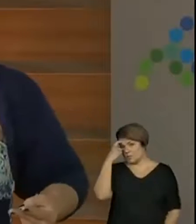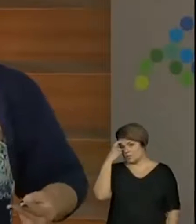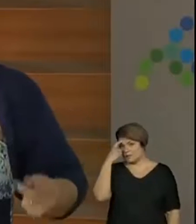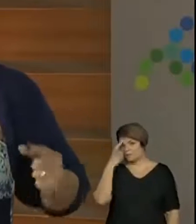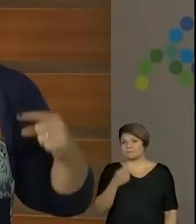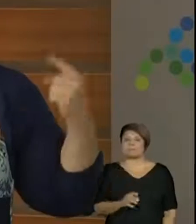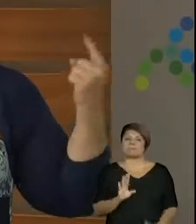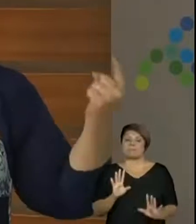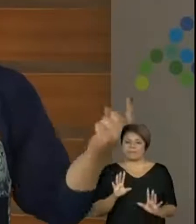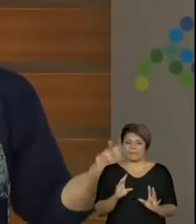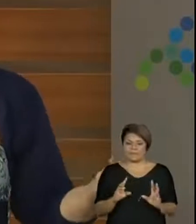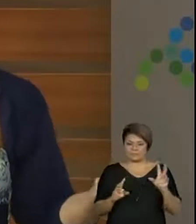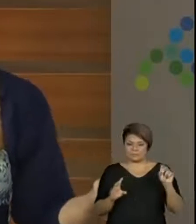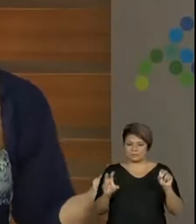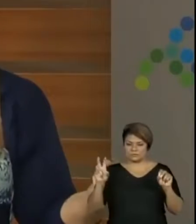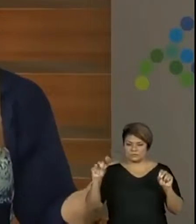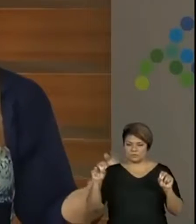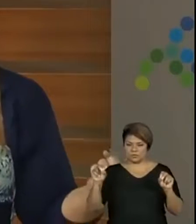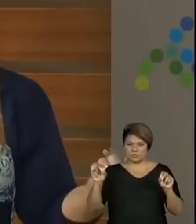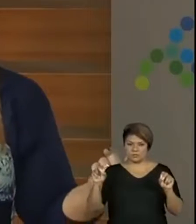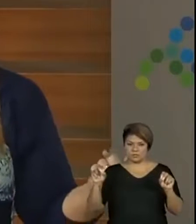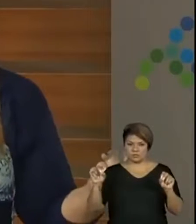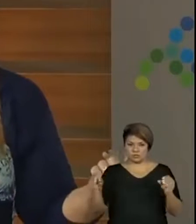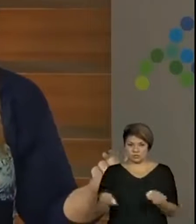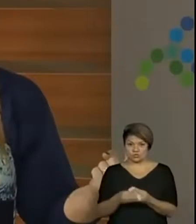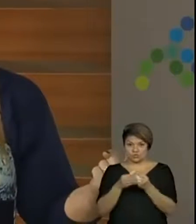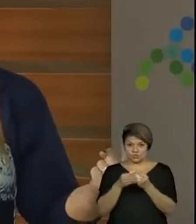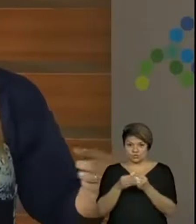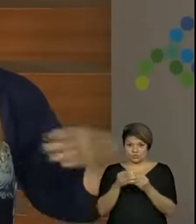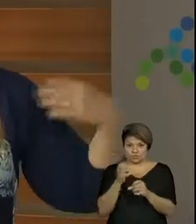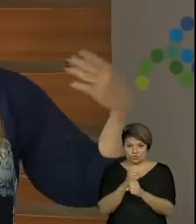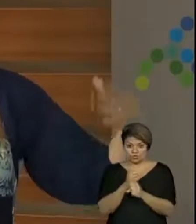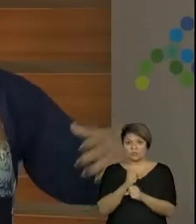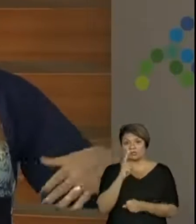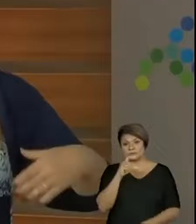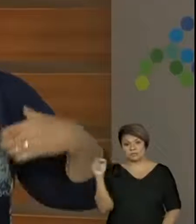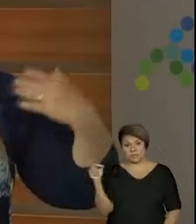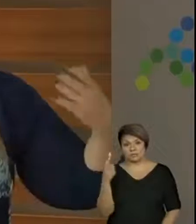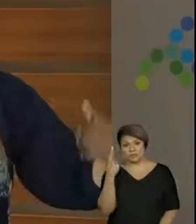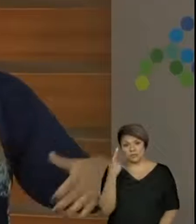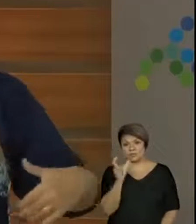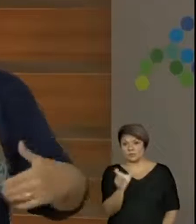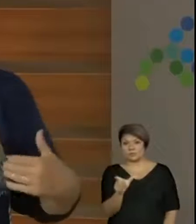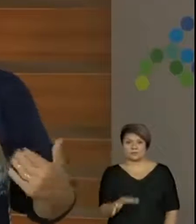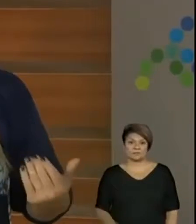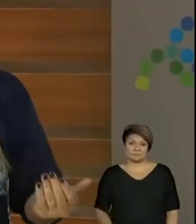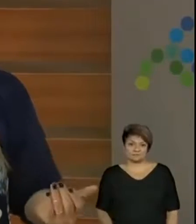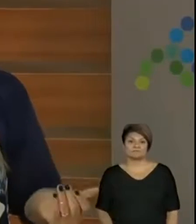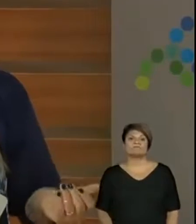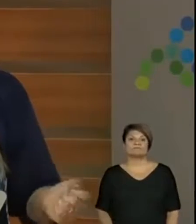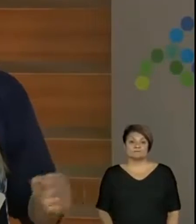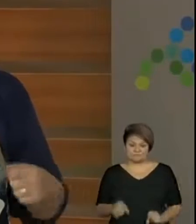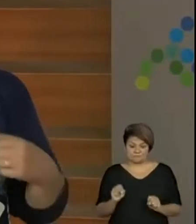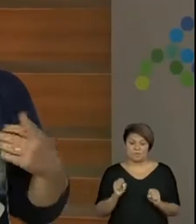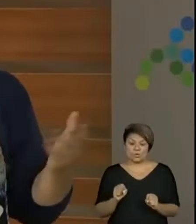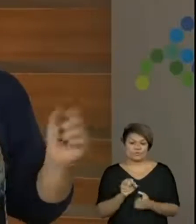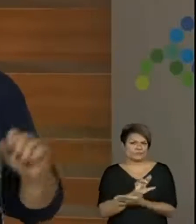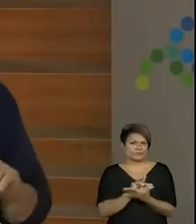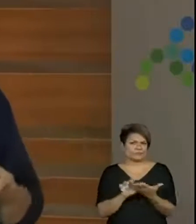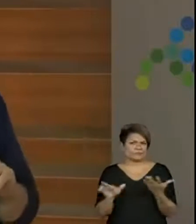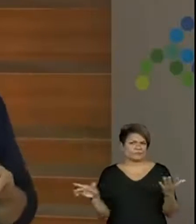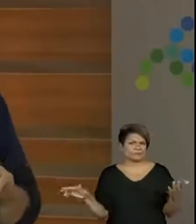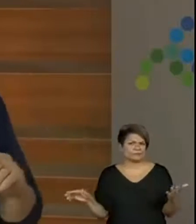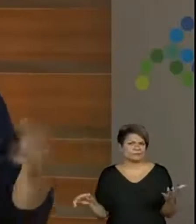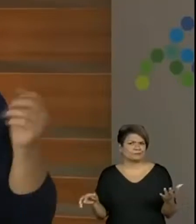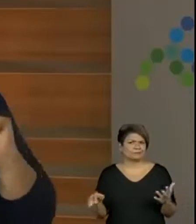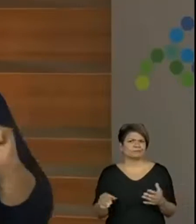de 50 representam uma de 100. Olha como a gente pode pensar várias situações de matemática aí, crianças. Vocês nem